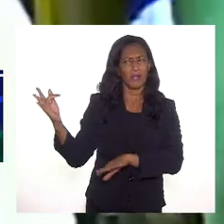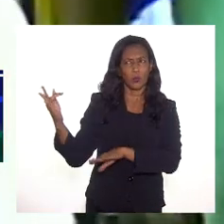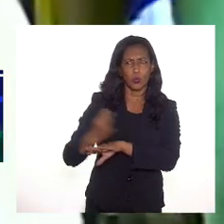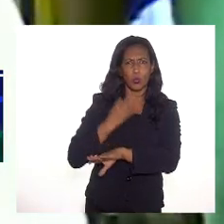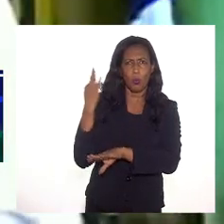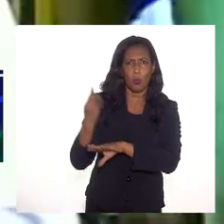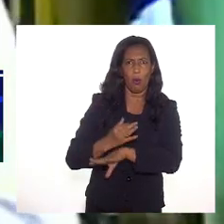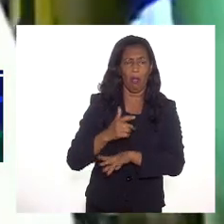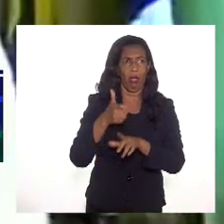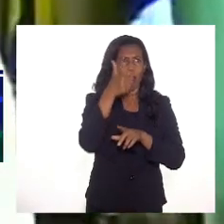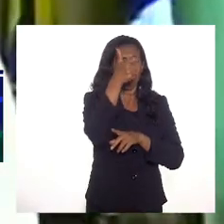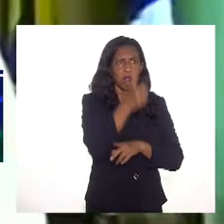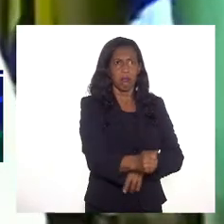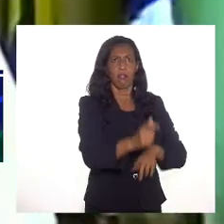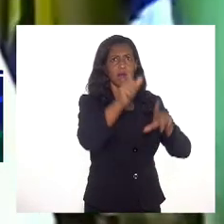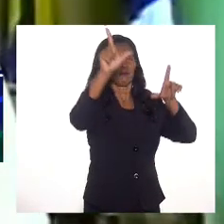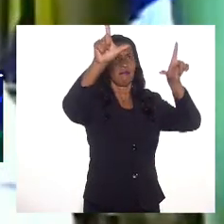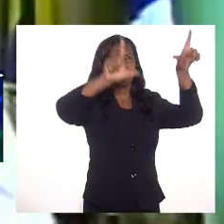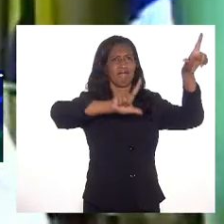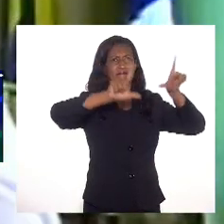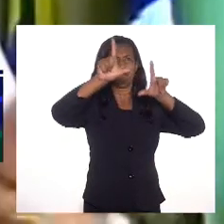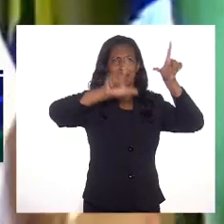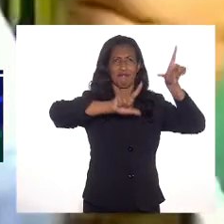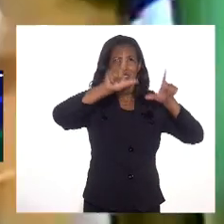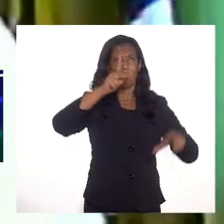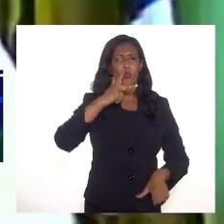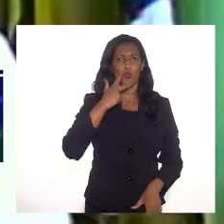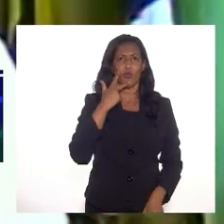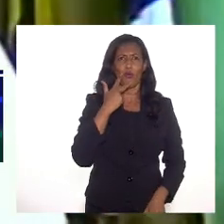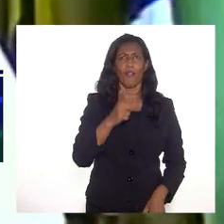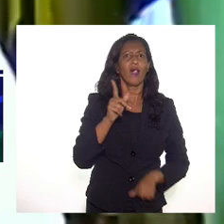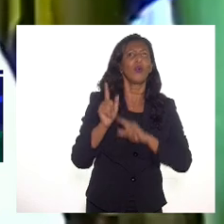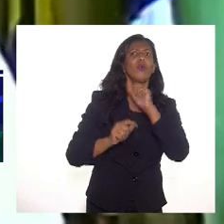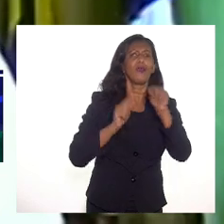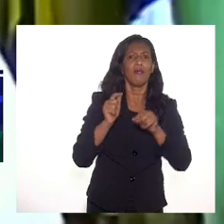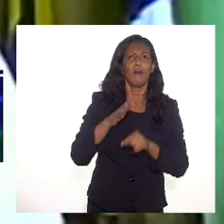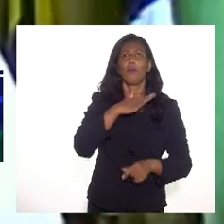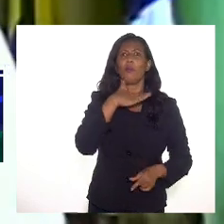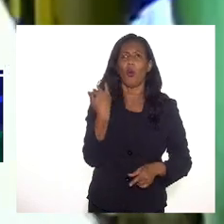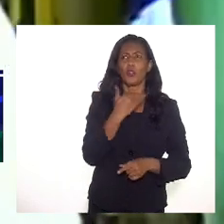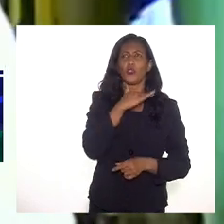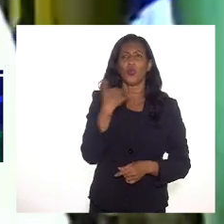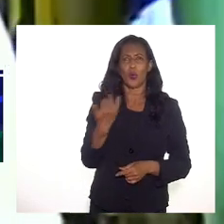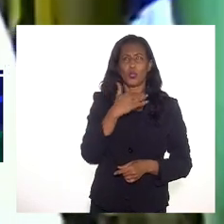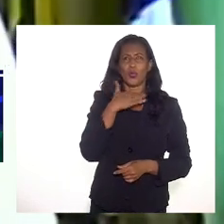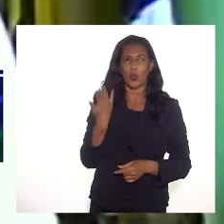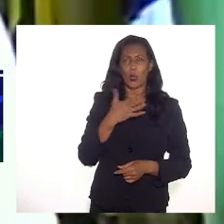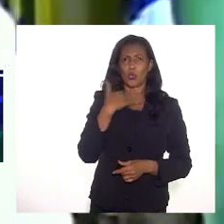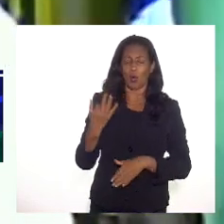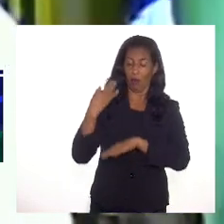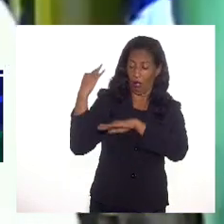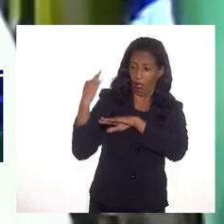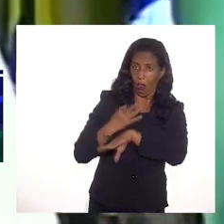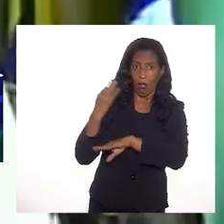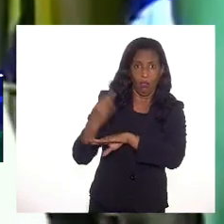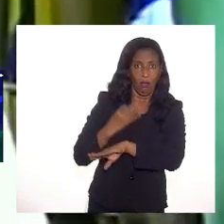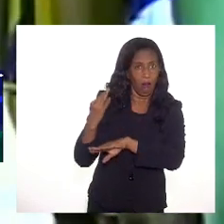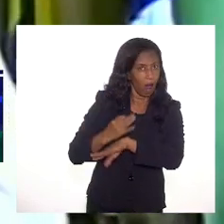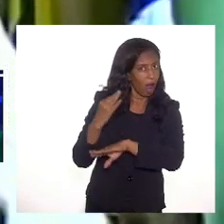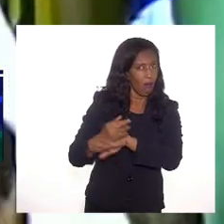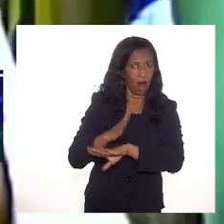TV e todo dia só se falar de morte. Ninguém aguenta mais.